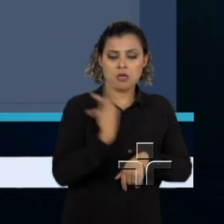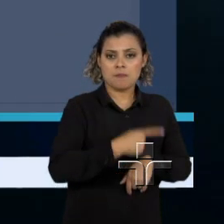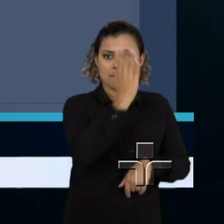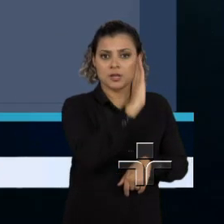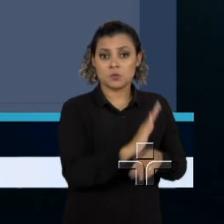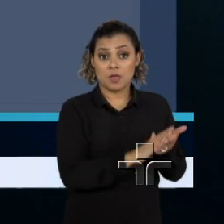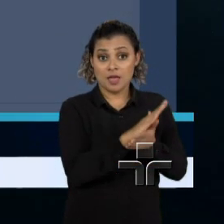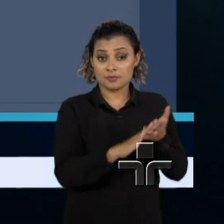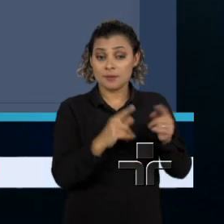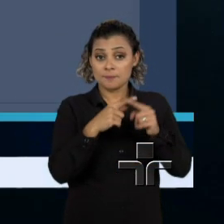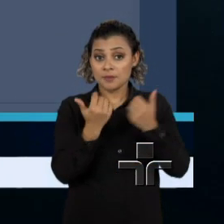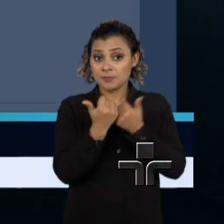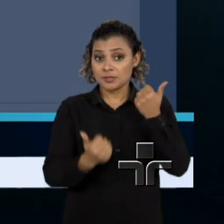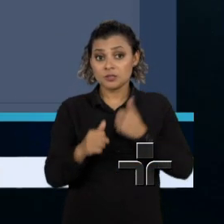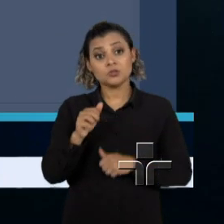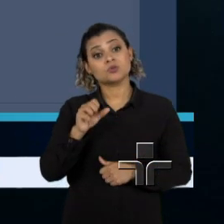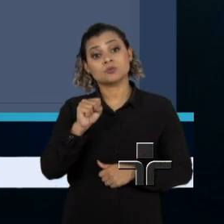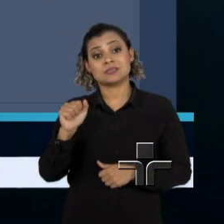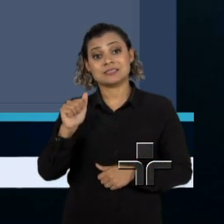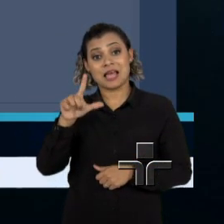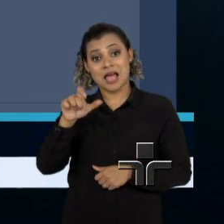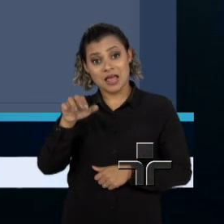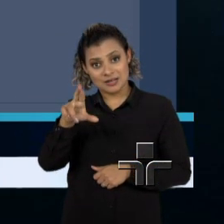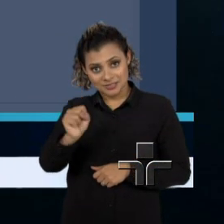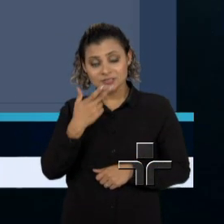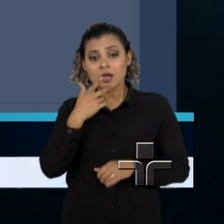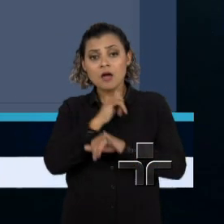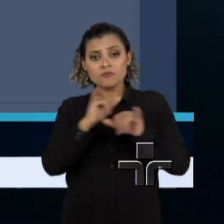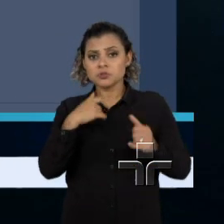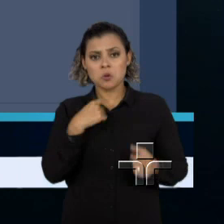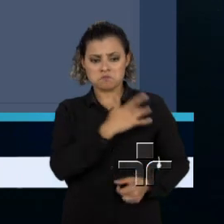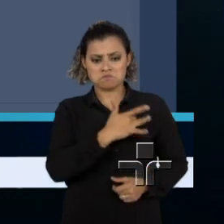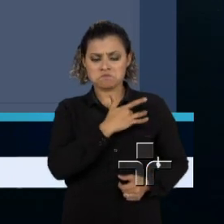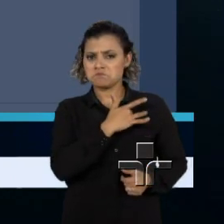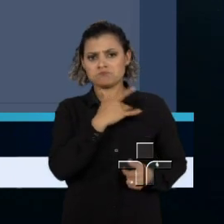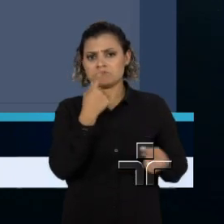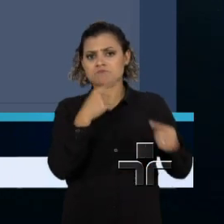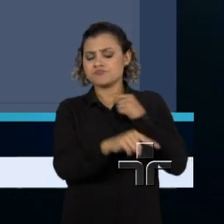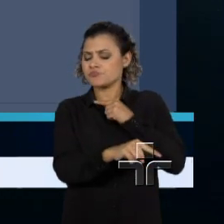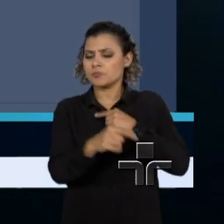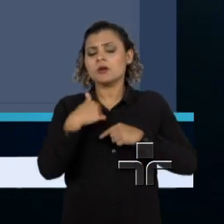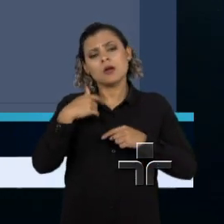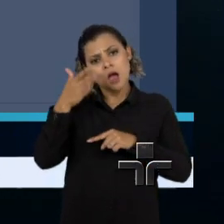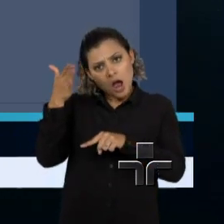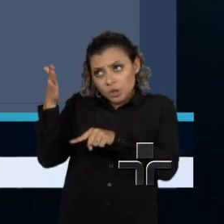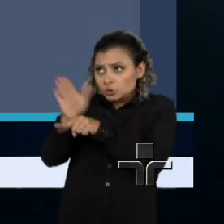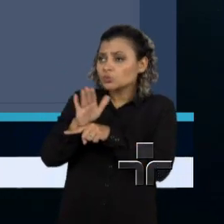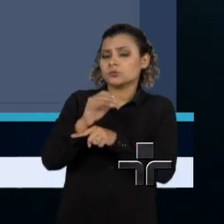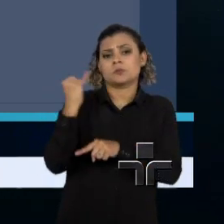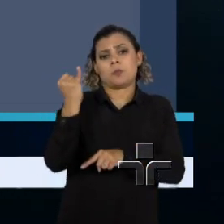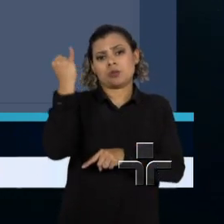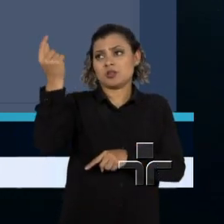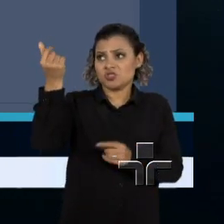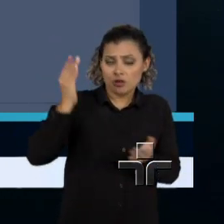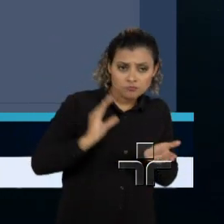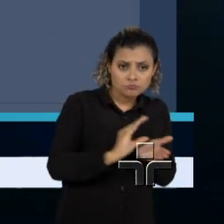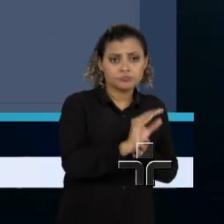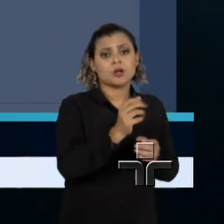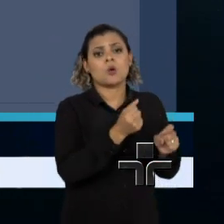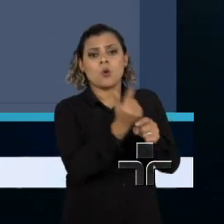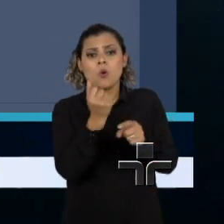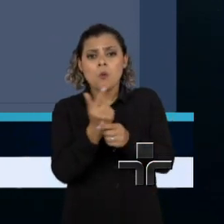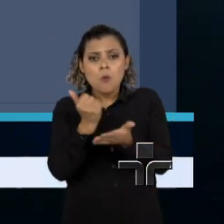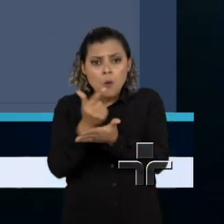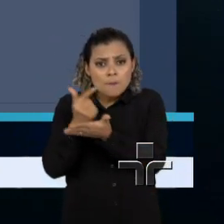ministro Ricardo Salles contradisse Lorenzoni ao falar da importância da ajuda oferecida por permitir comprar equipamentos